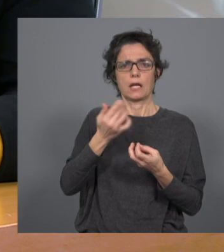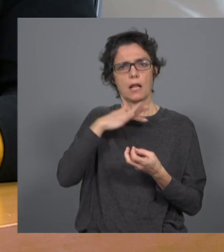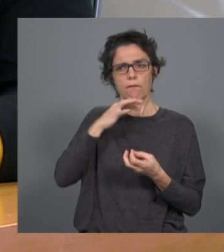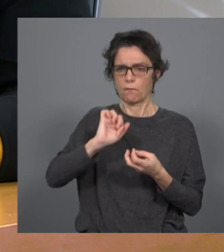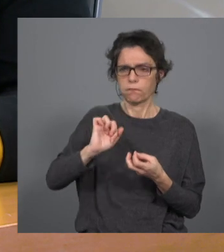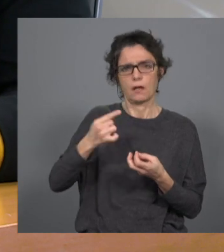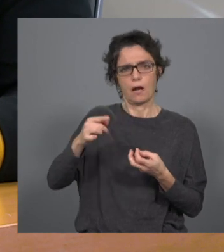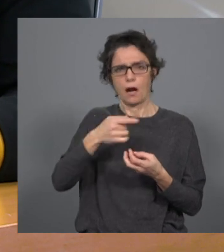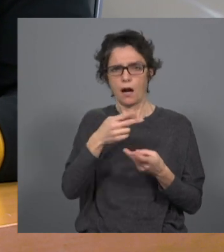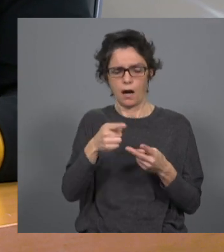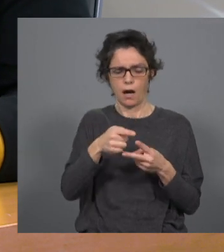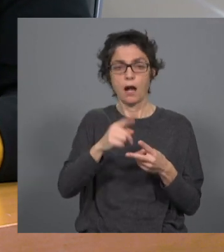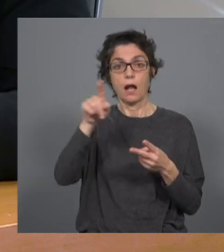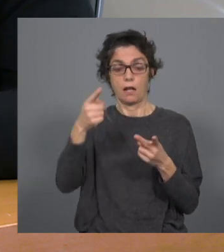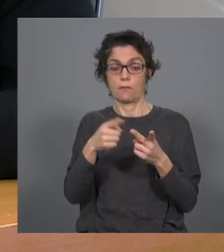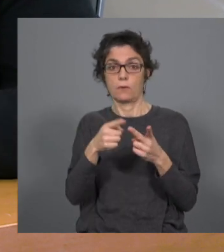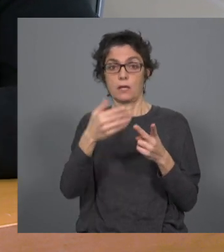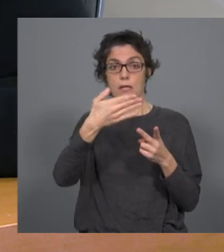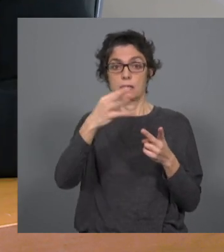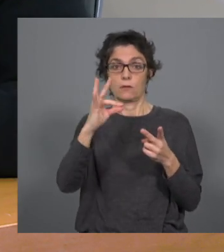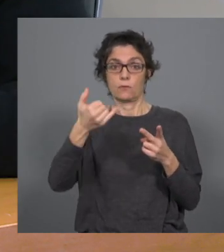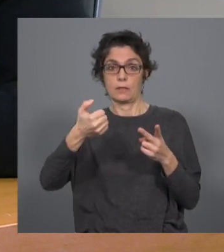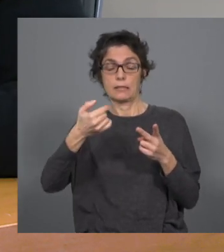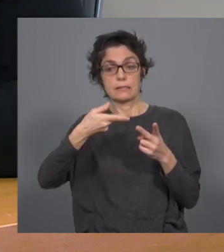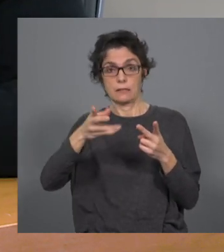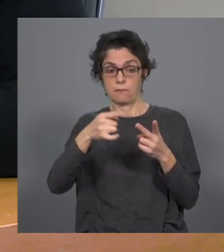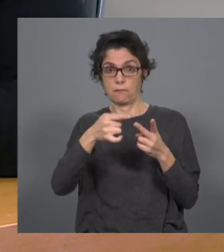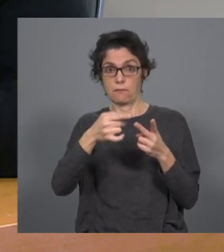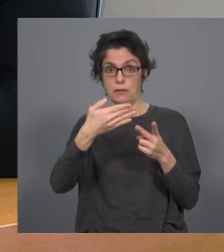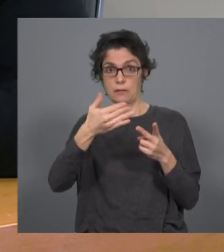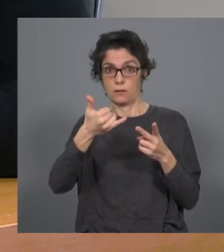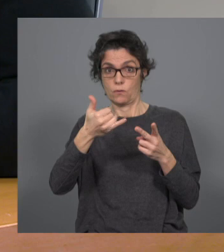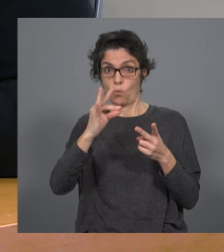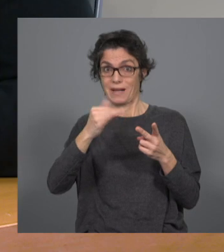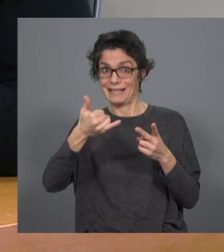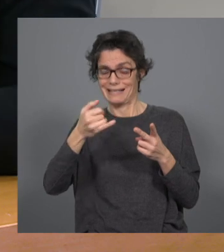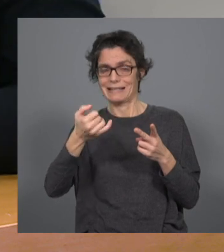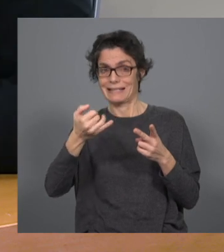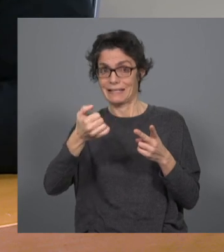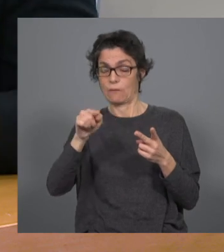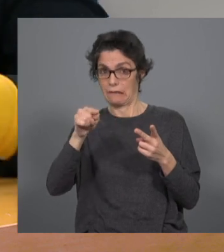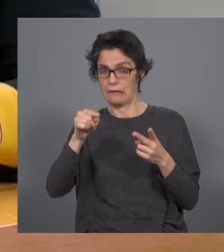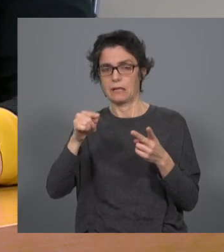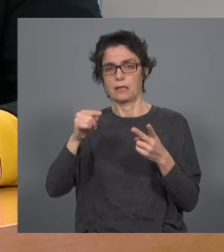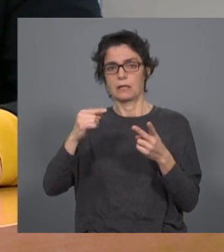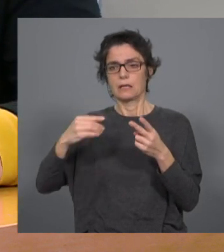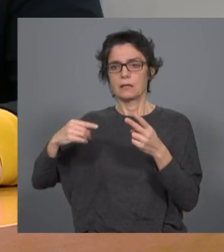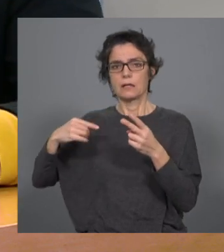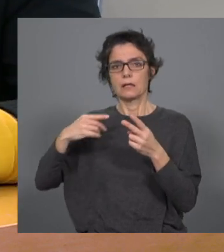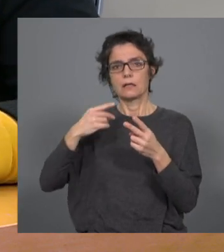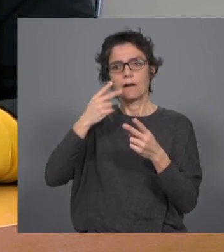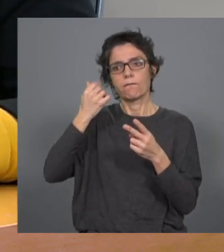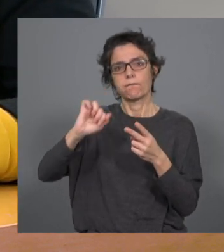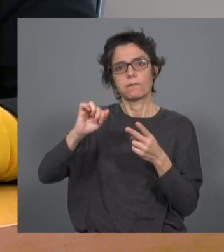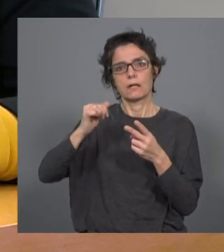tem depois 145 que vivem dedicado, de facto, a obras próprias, que foi herança do fundador e que têm